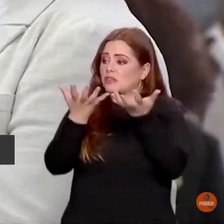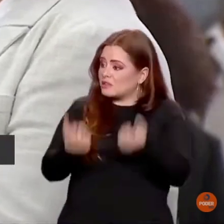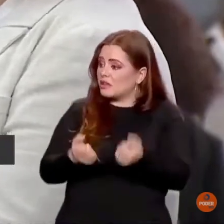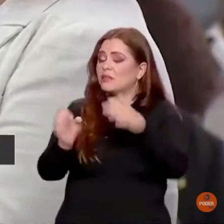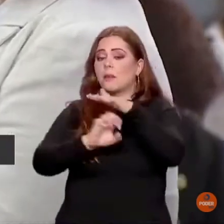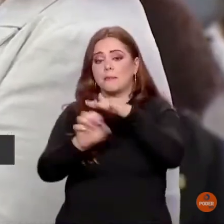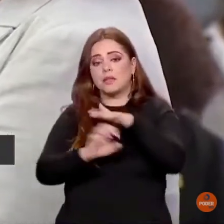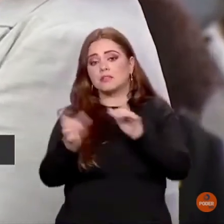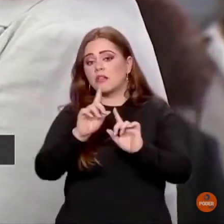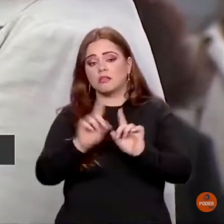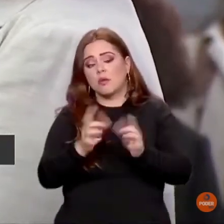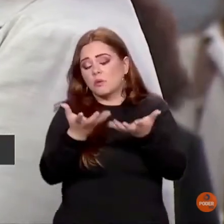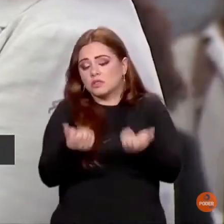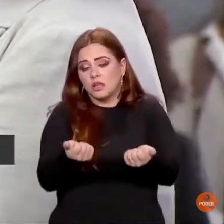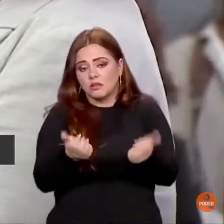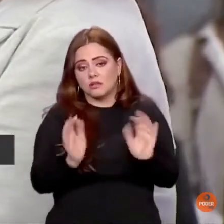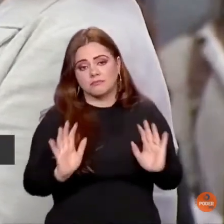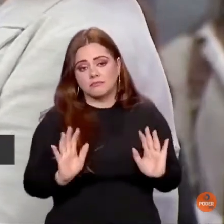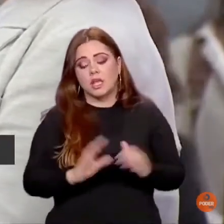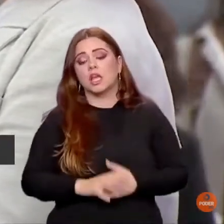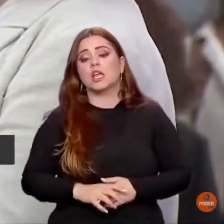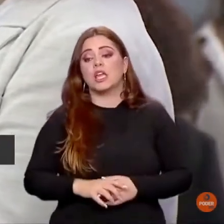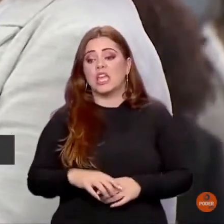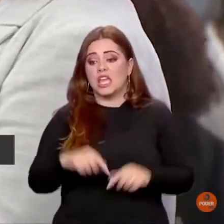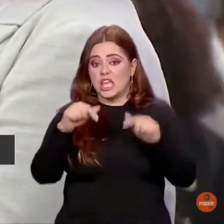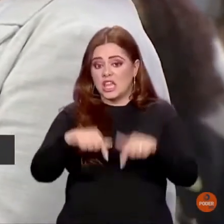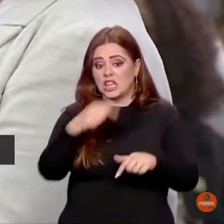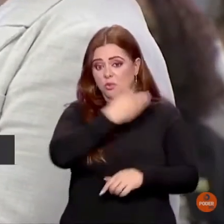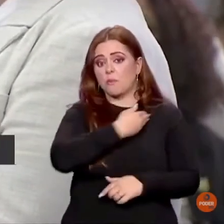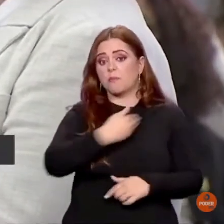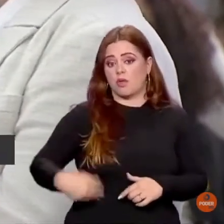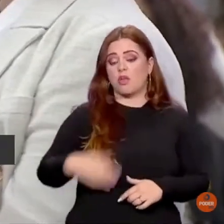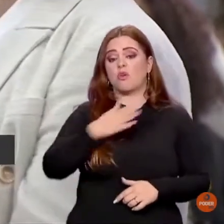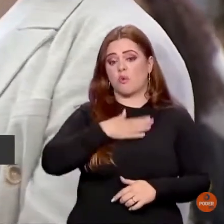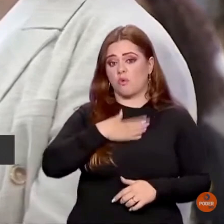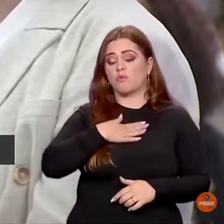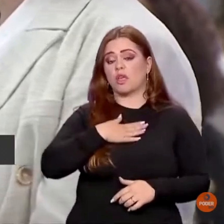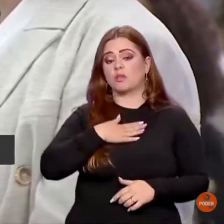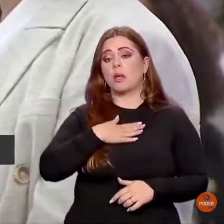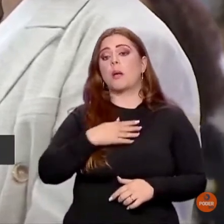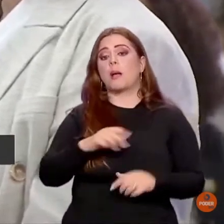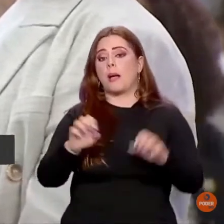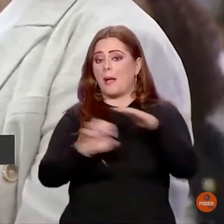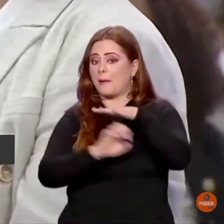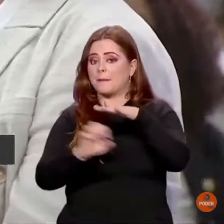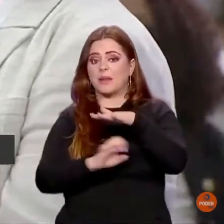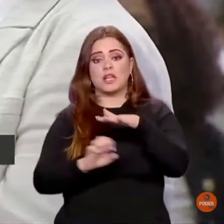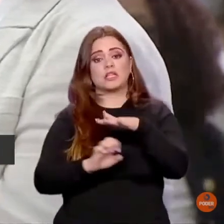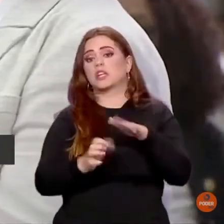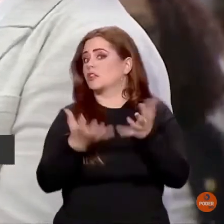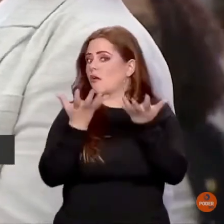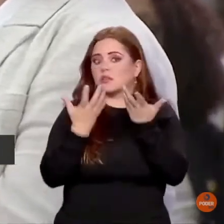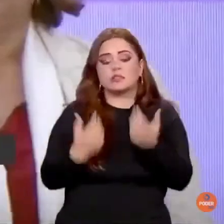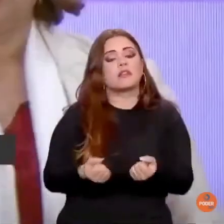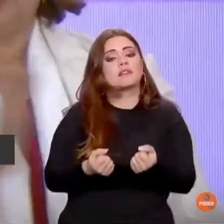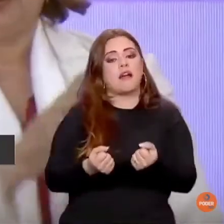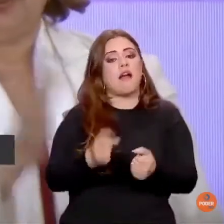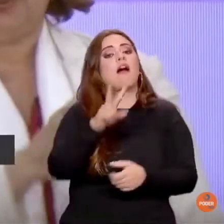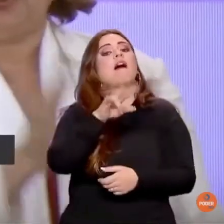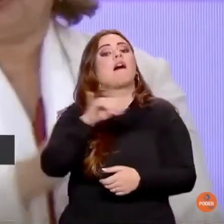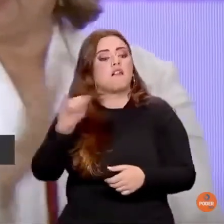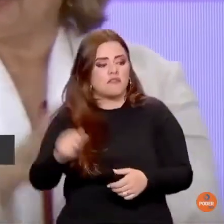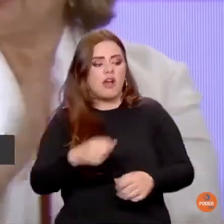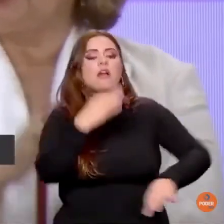não cumpra. E nesse governo, o empresário que não cumpra vai ter que enfrentar a legislação brasileira, vai ter